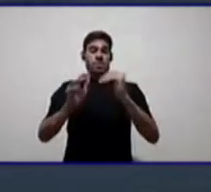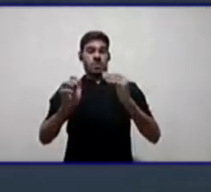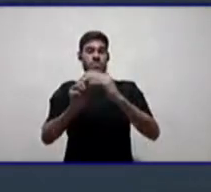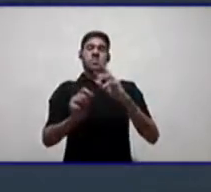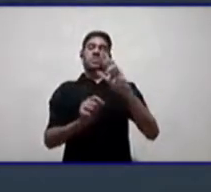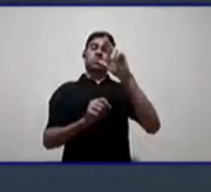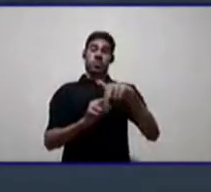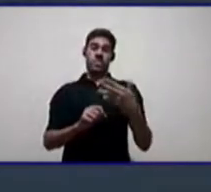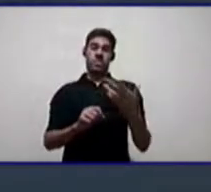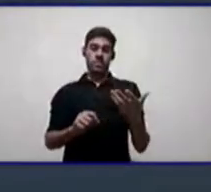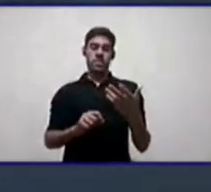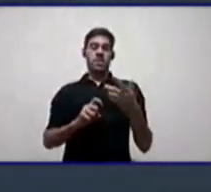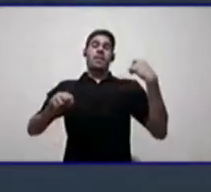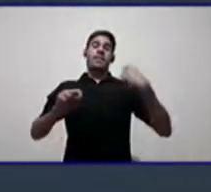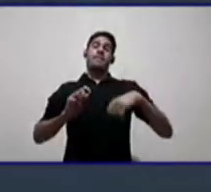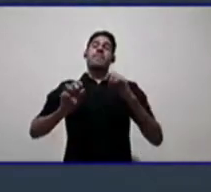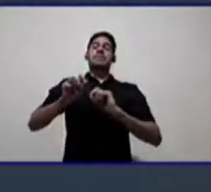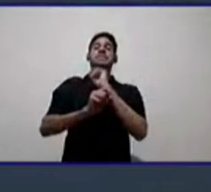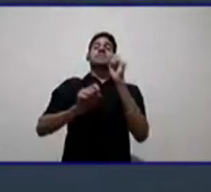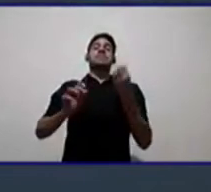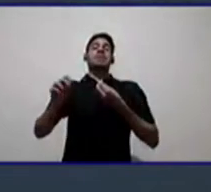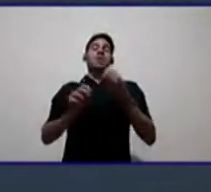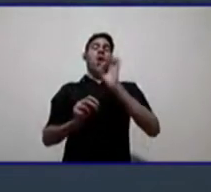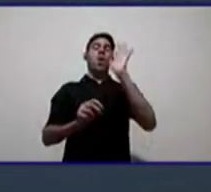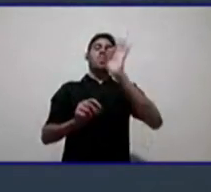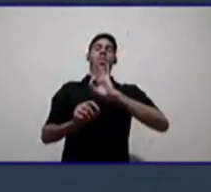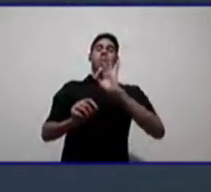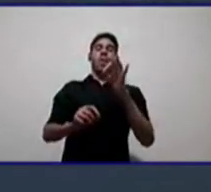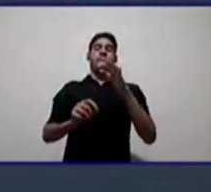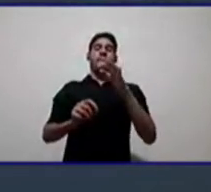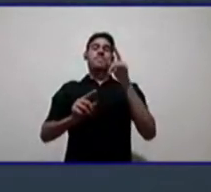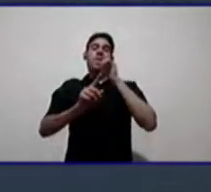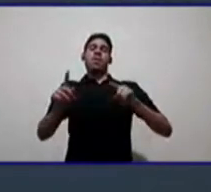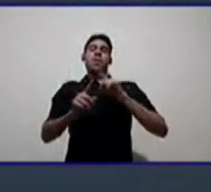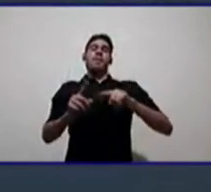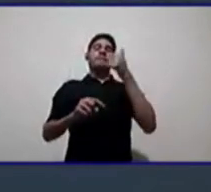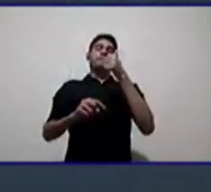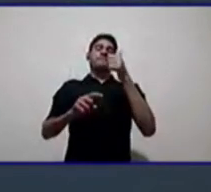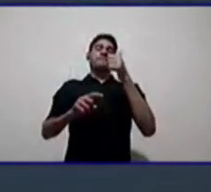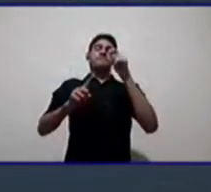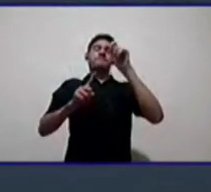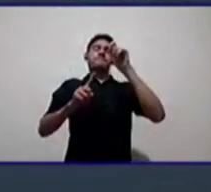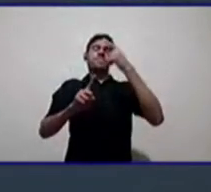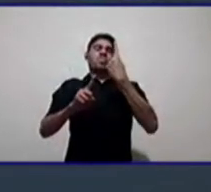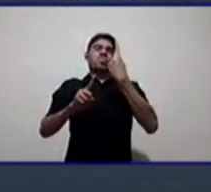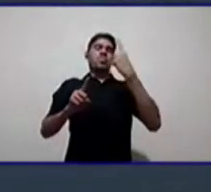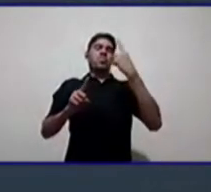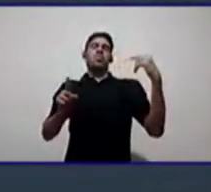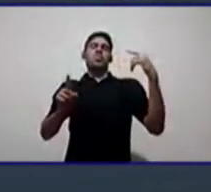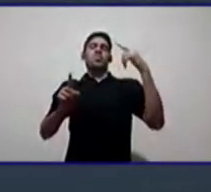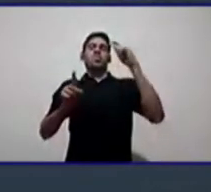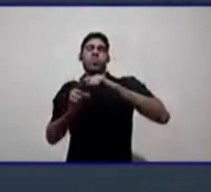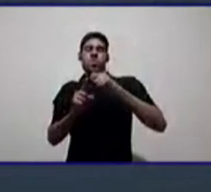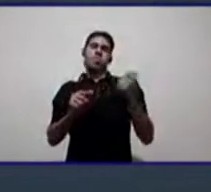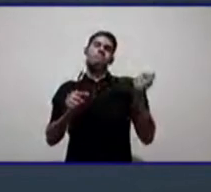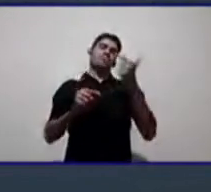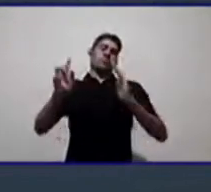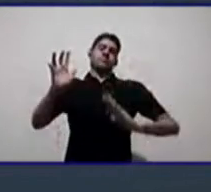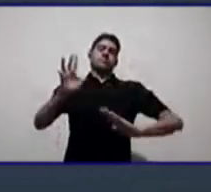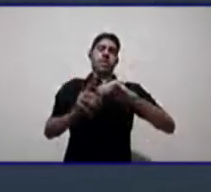desaprovação, deverá ser aplicada de forma proporcional e razoável pelo período de 1 a 12 meses, ou por meio de desconto, que é